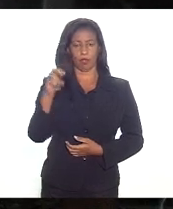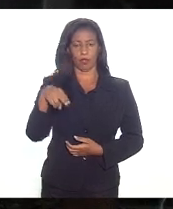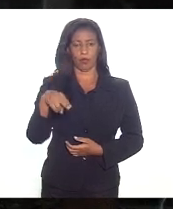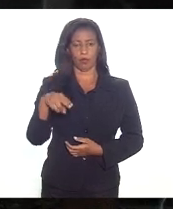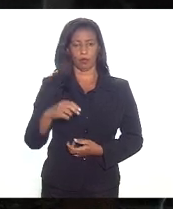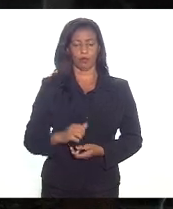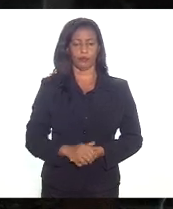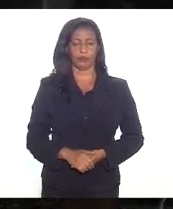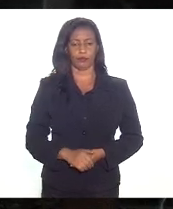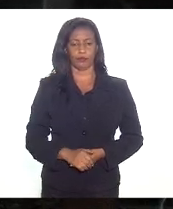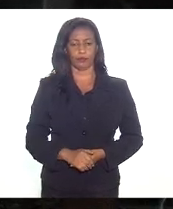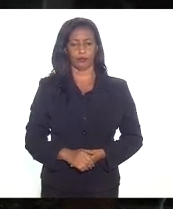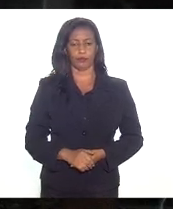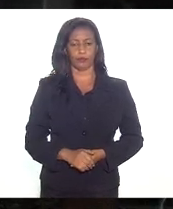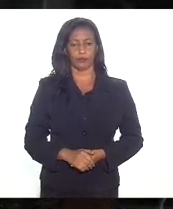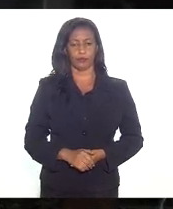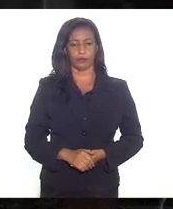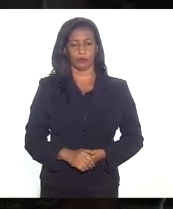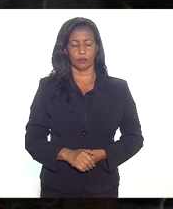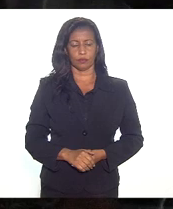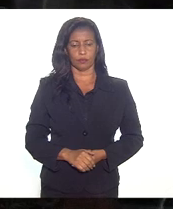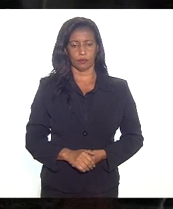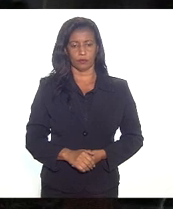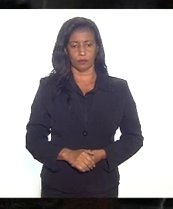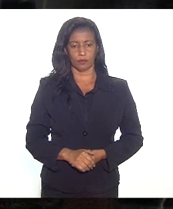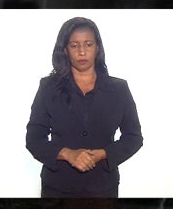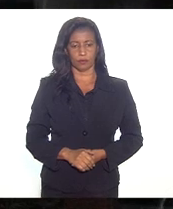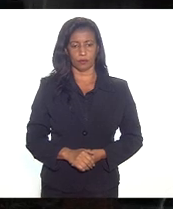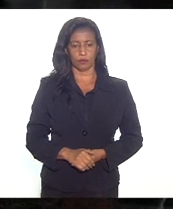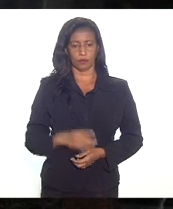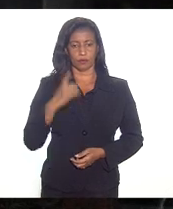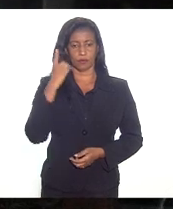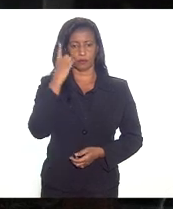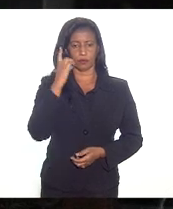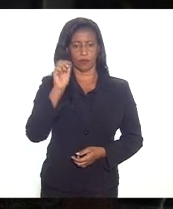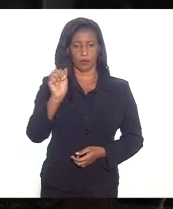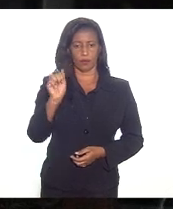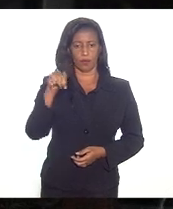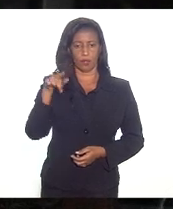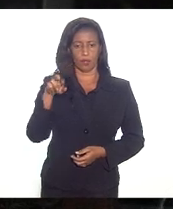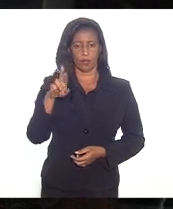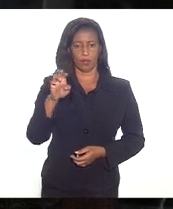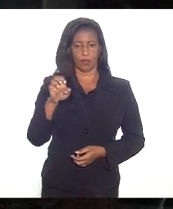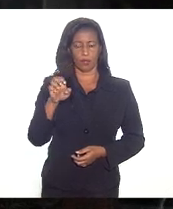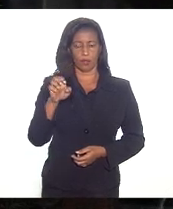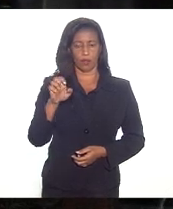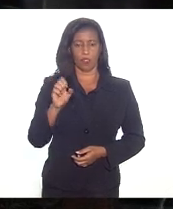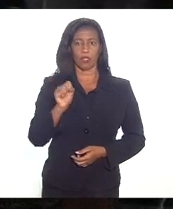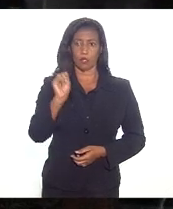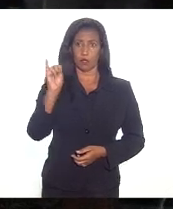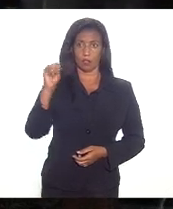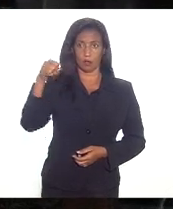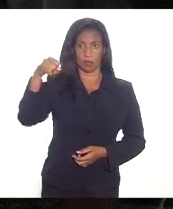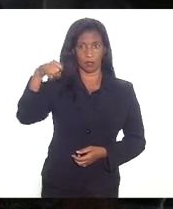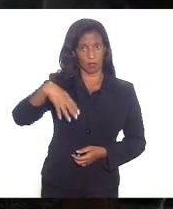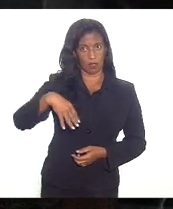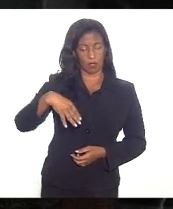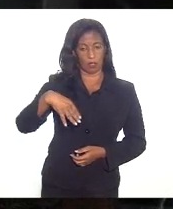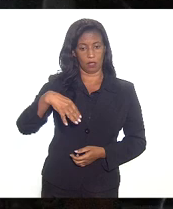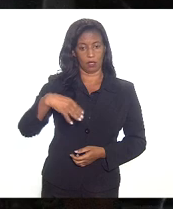Deputado Anderson Moraes. Deputado André Ceciliano vota sim em